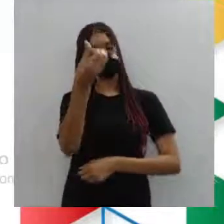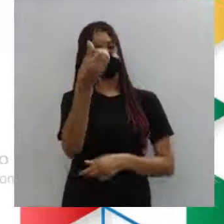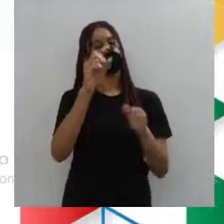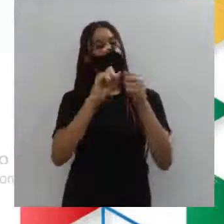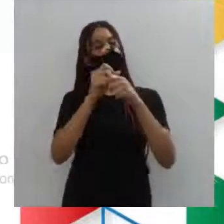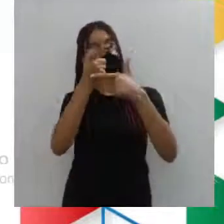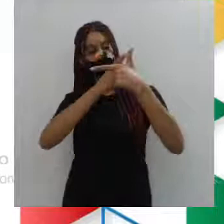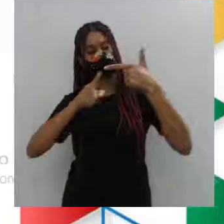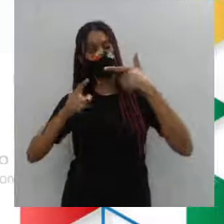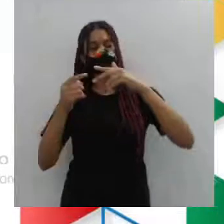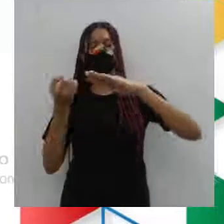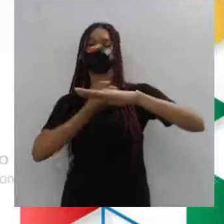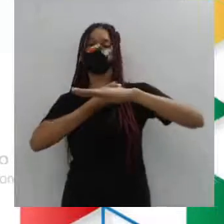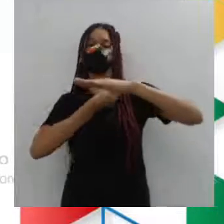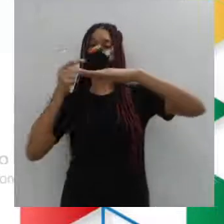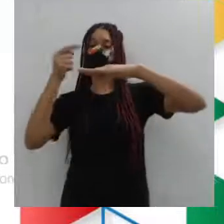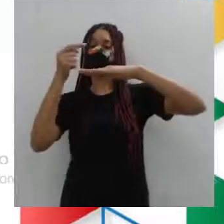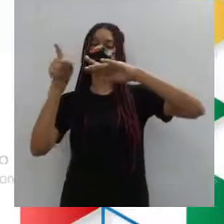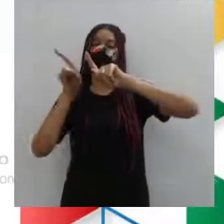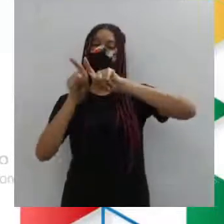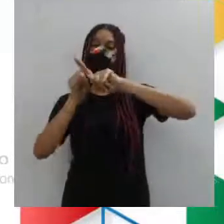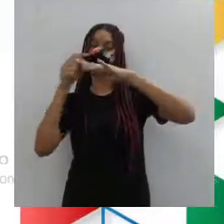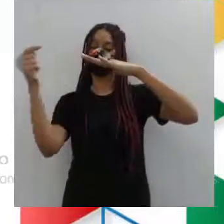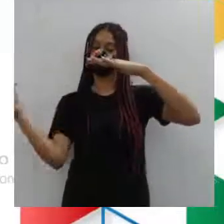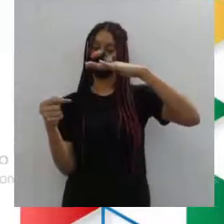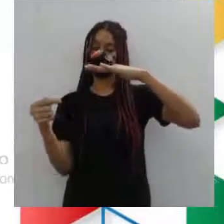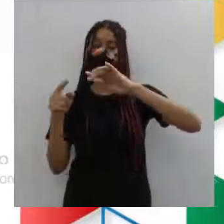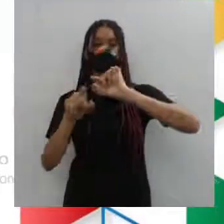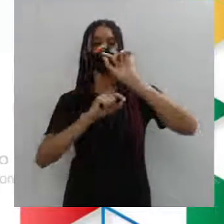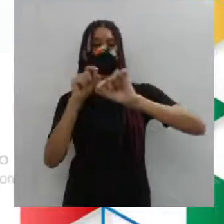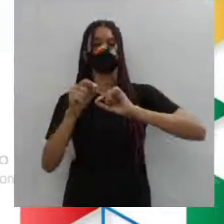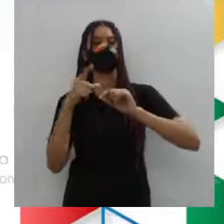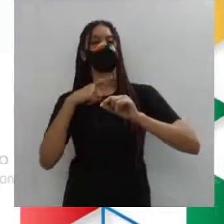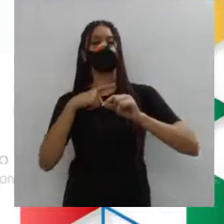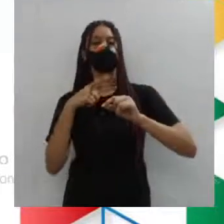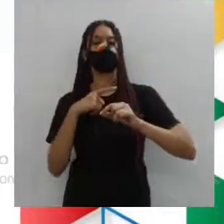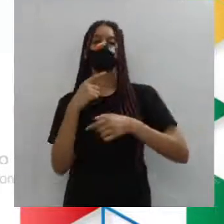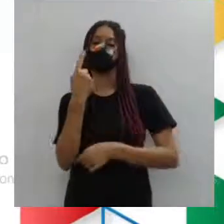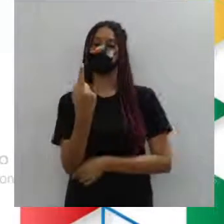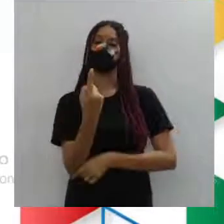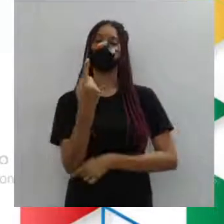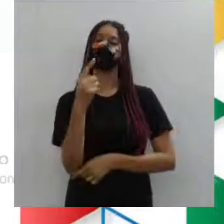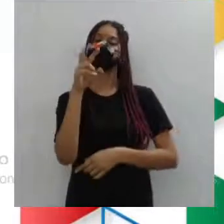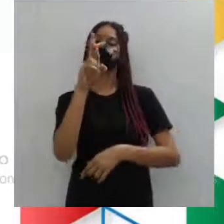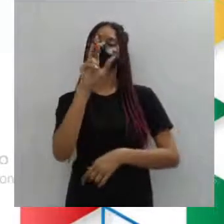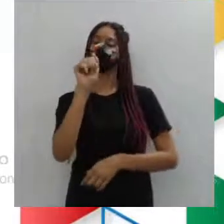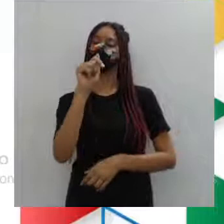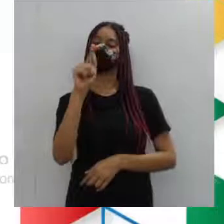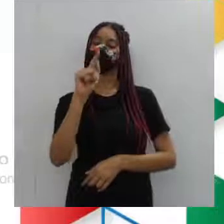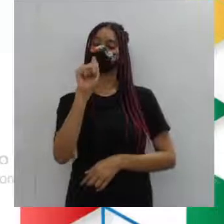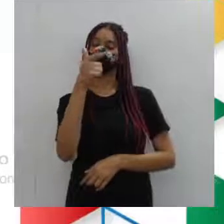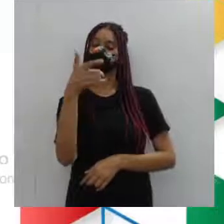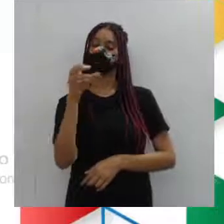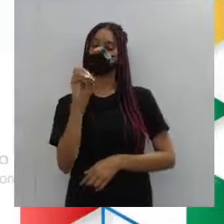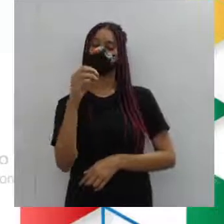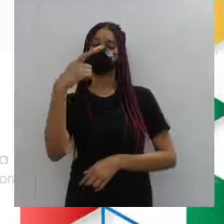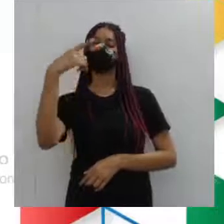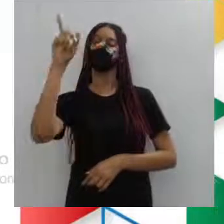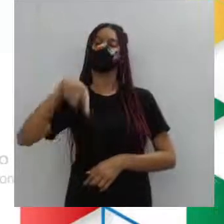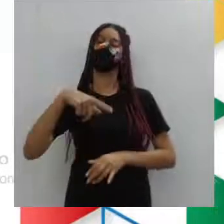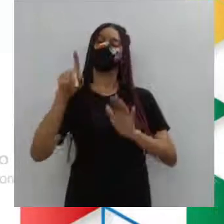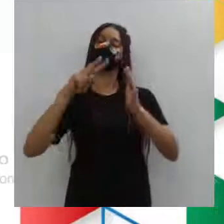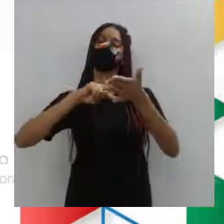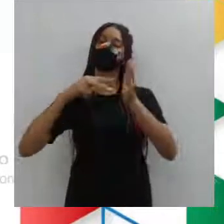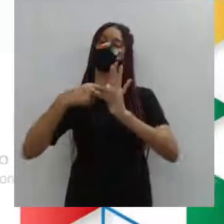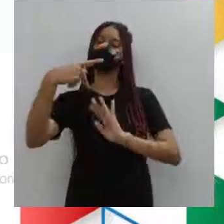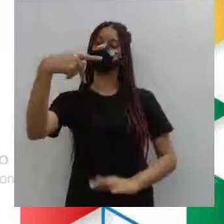divisor no numerador e no denominador, eu vou obter um meio, tá? Uma razão, uma proporção aí, ou